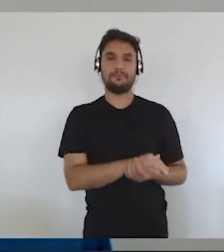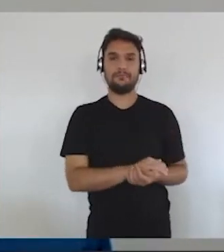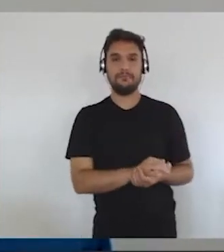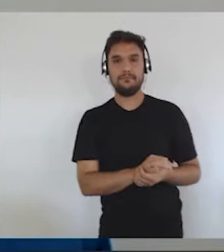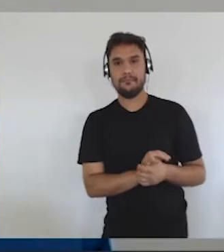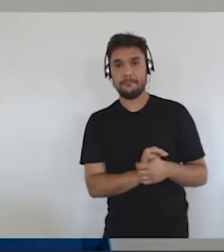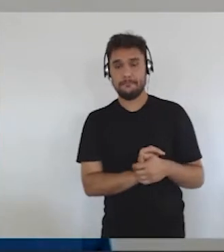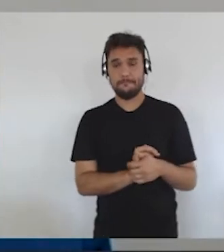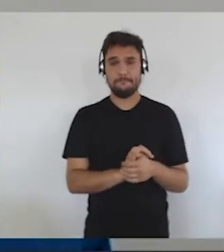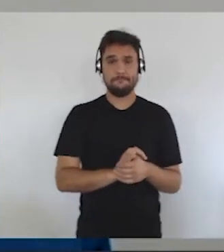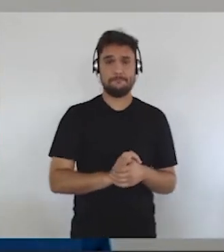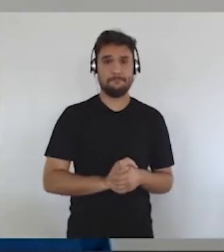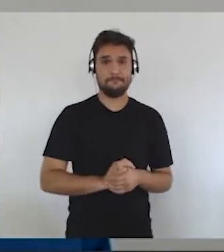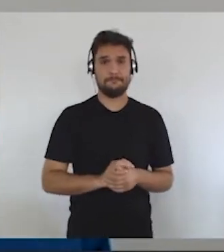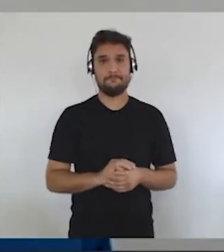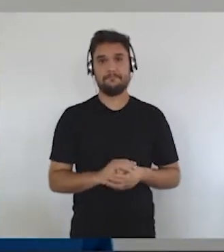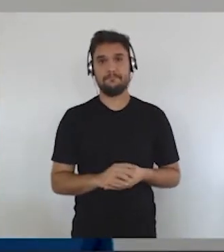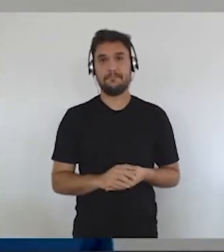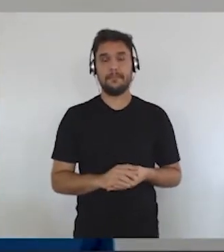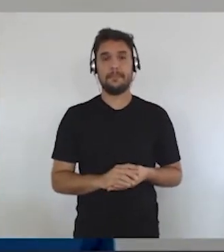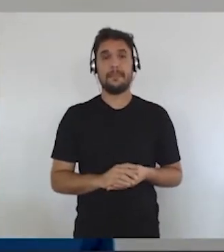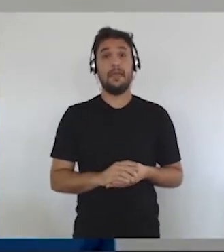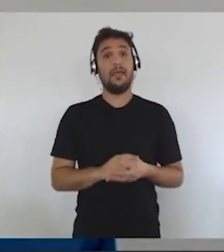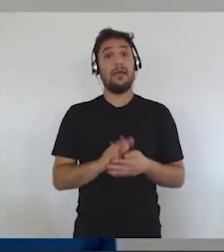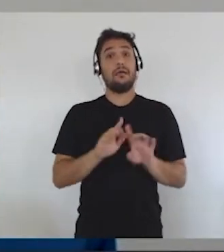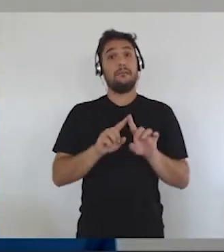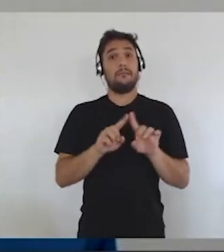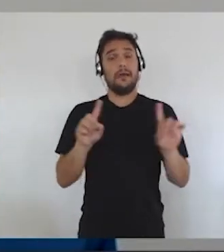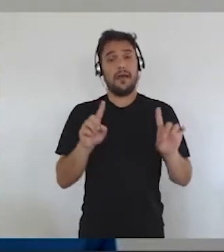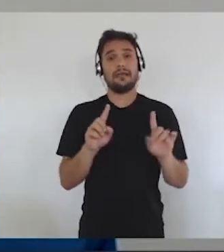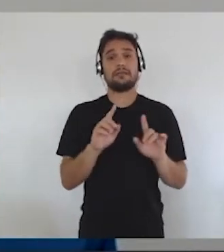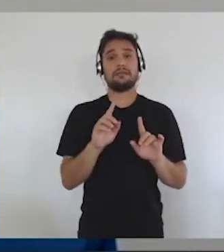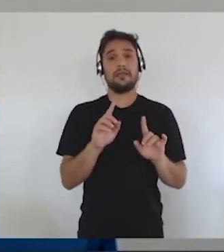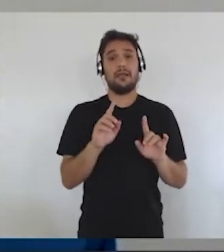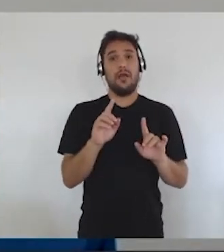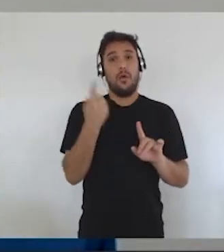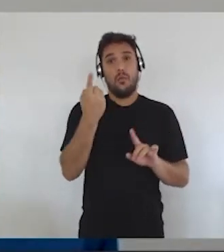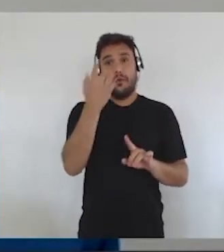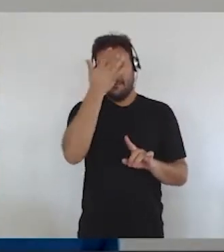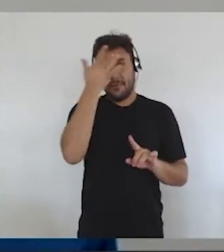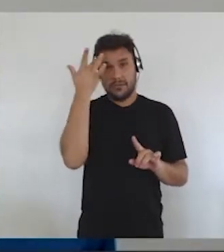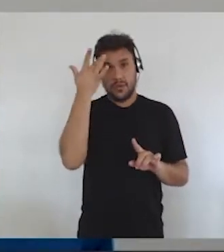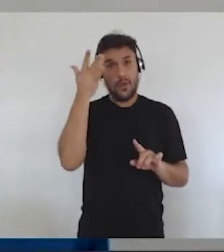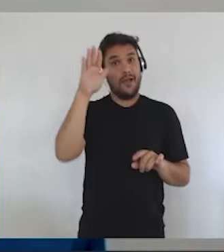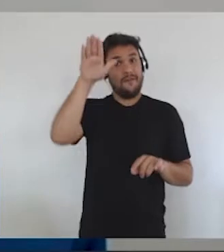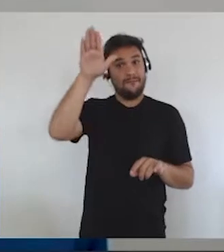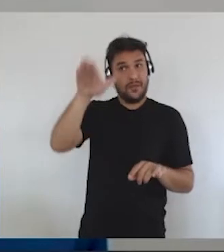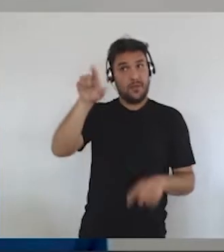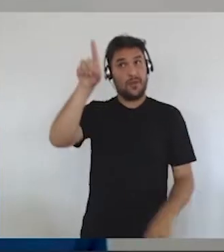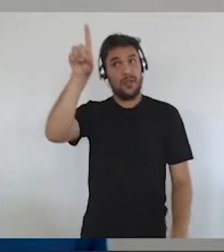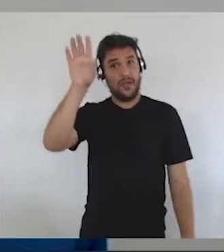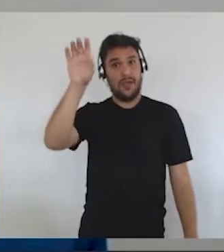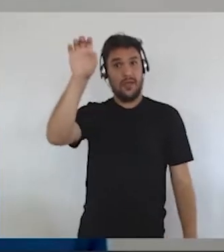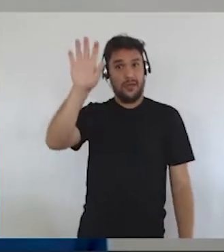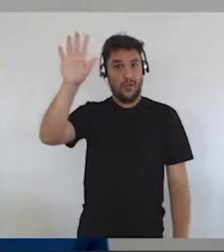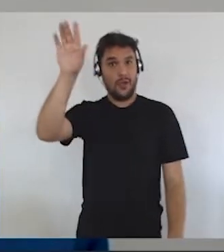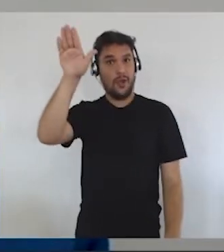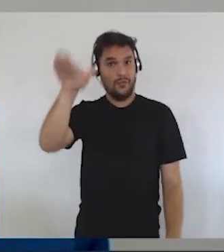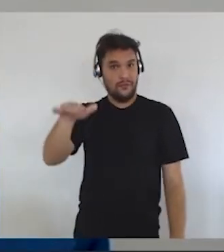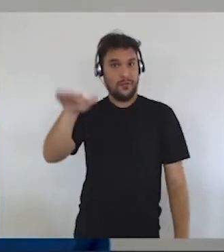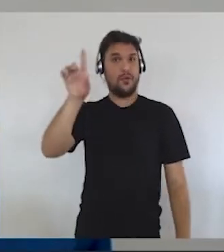familiar, daquele grupo que vai auxiliá-los. E aquele genitor que ficou no exterior,